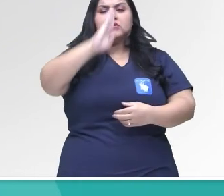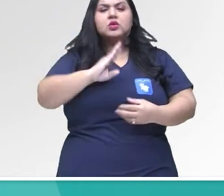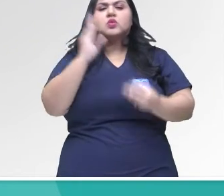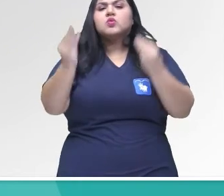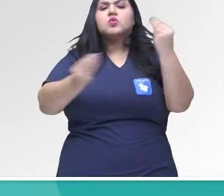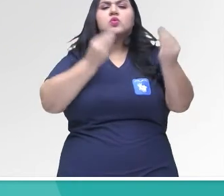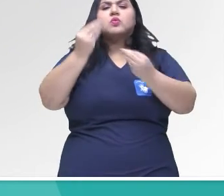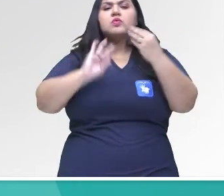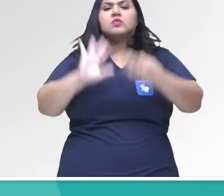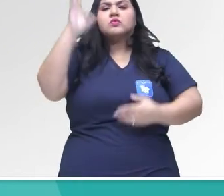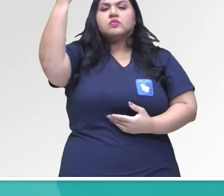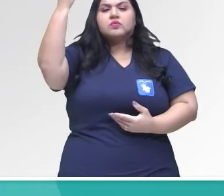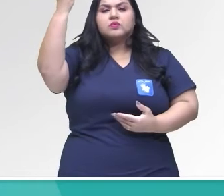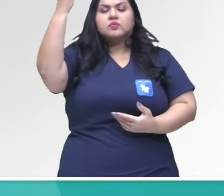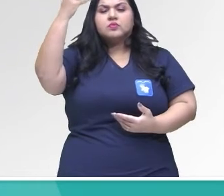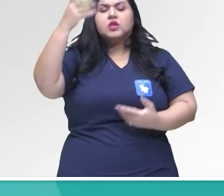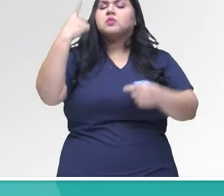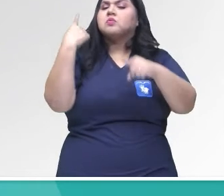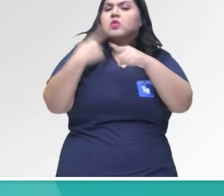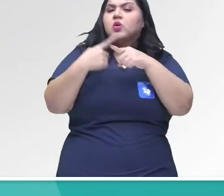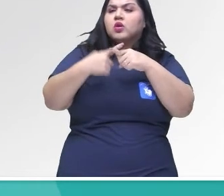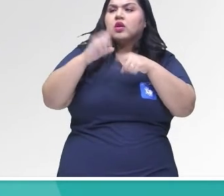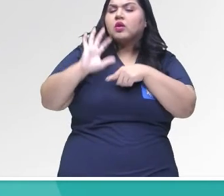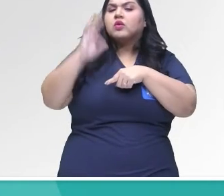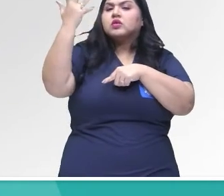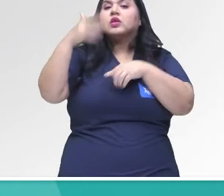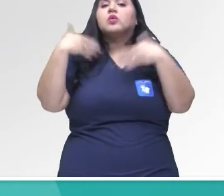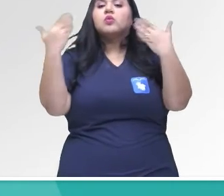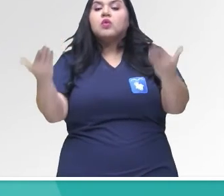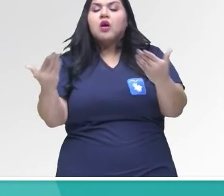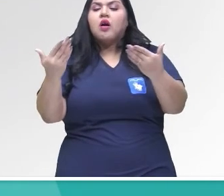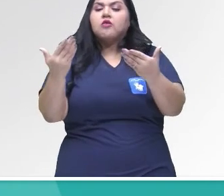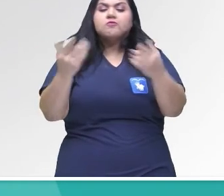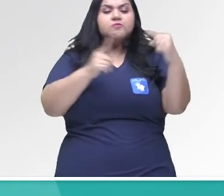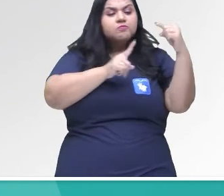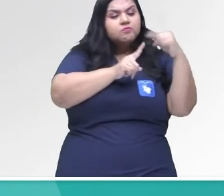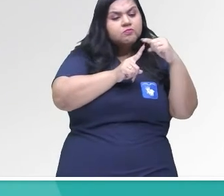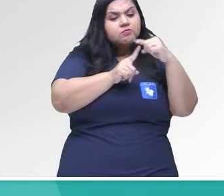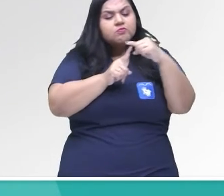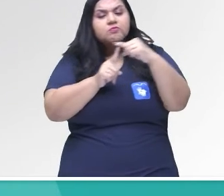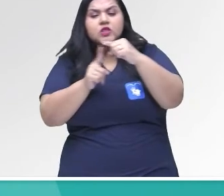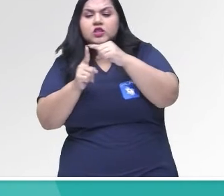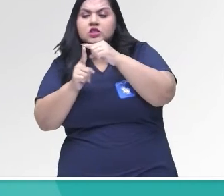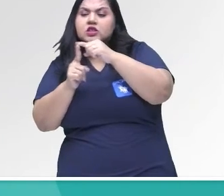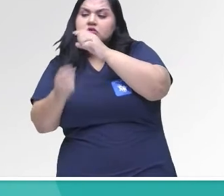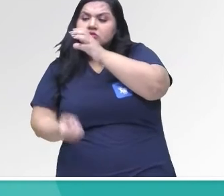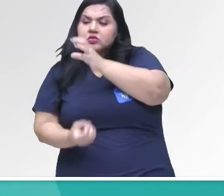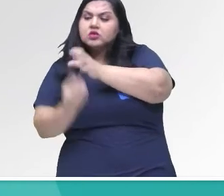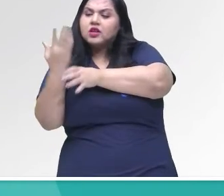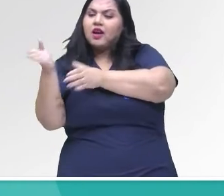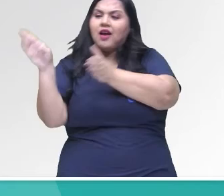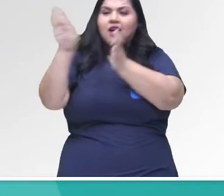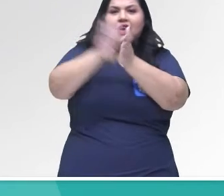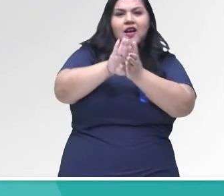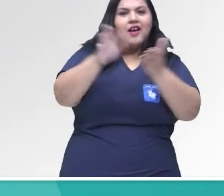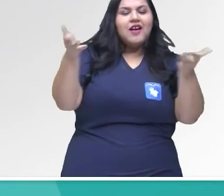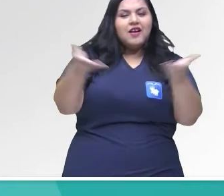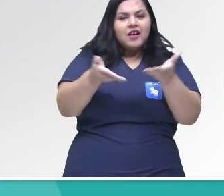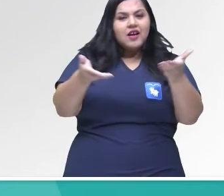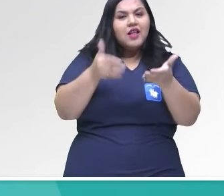isso aconteceu? Por que aconteceu? Quais foram os estilos que chegaram até os dias de hoje?